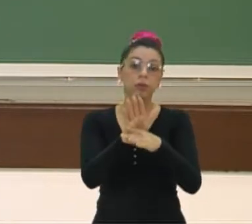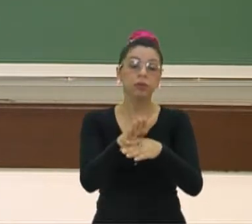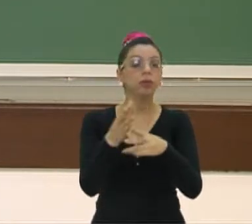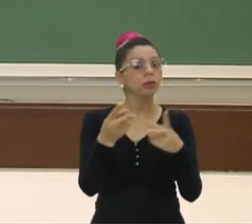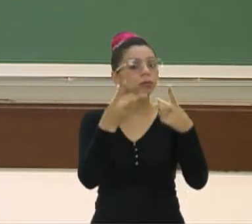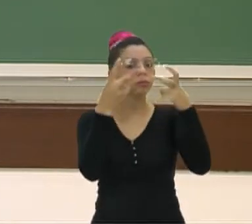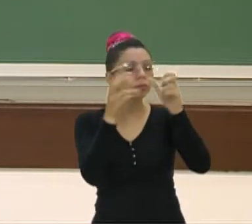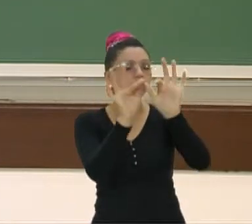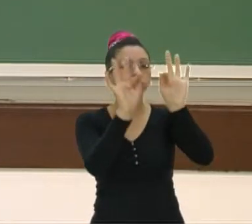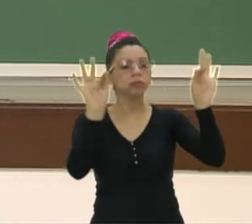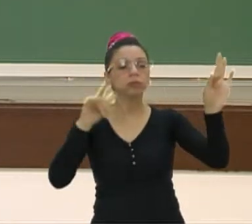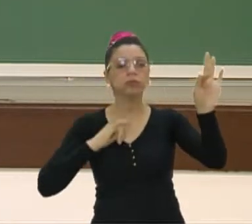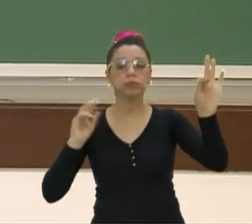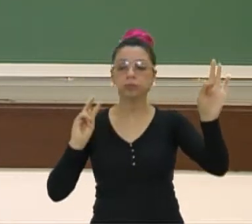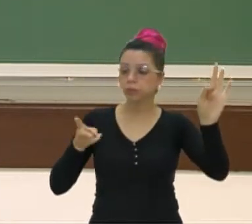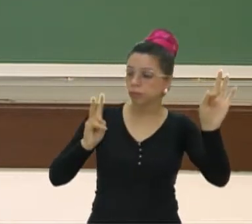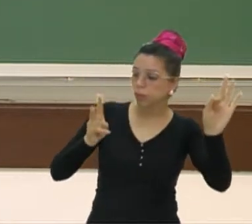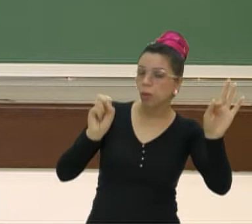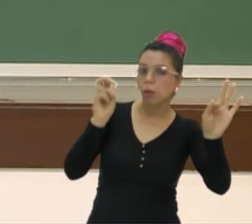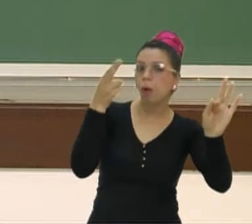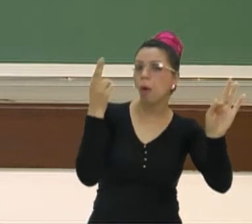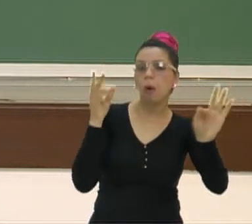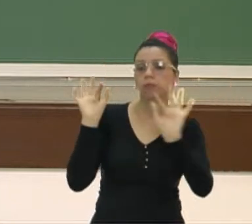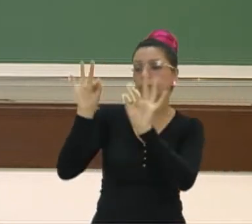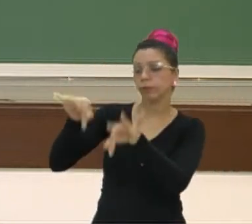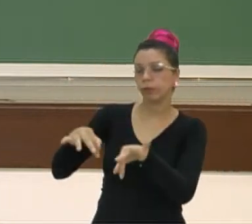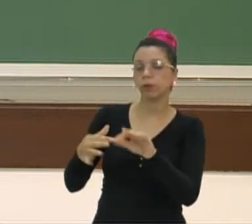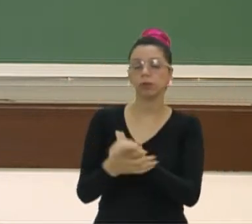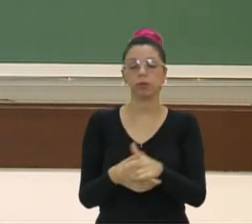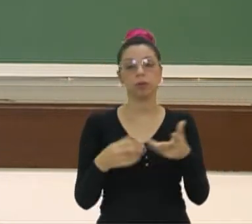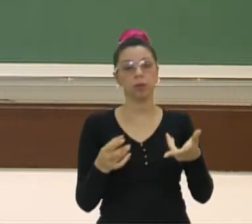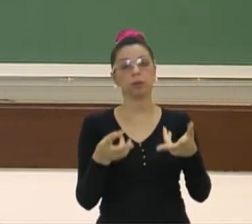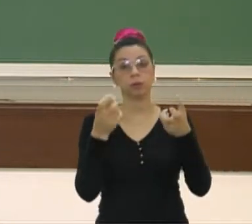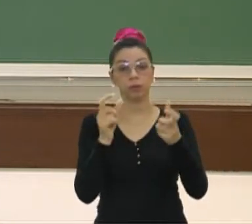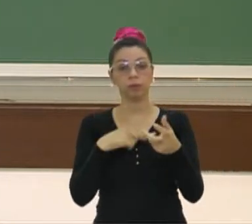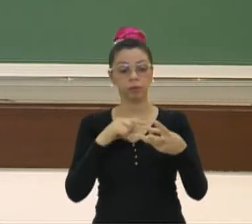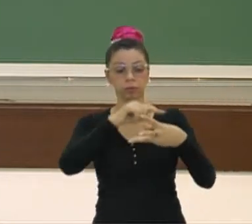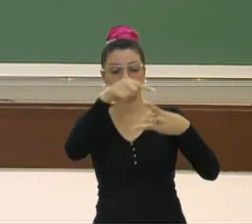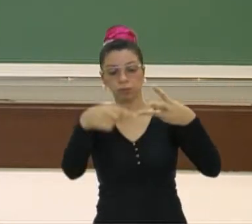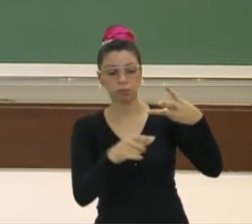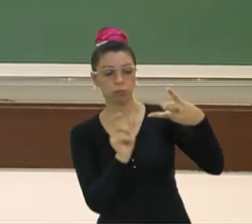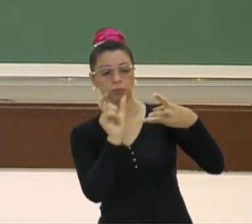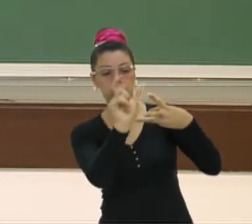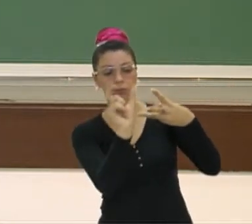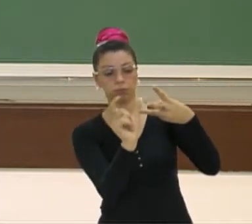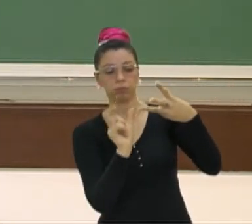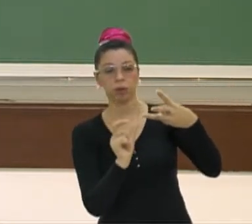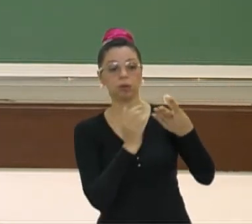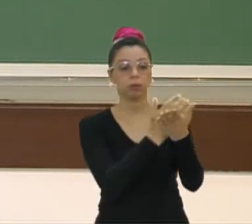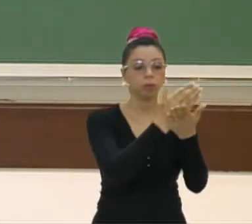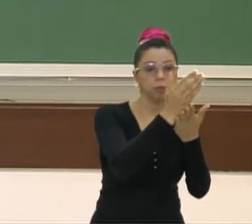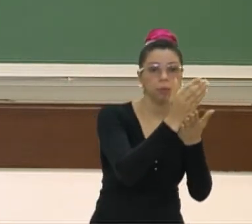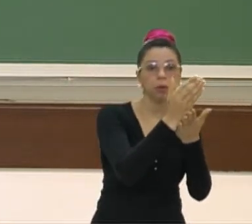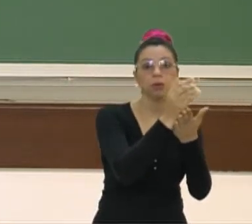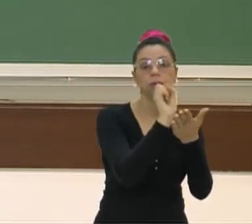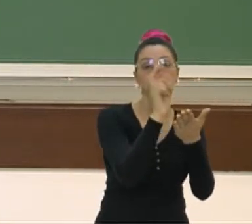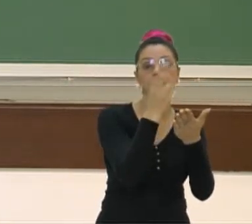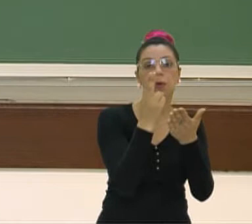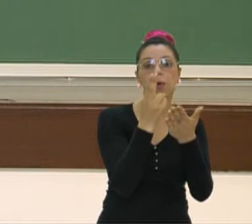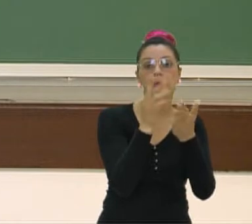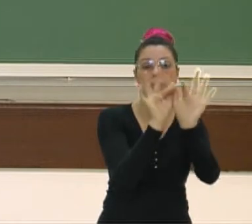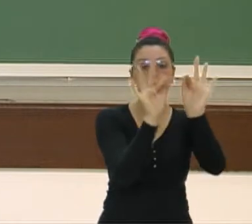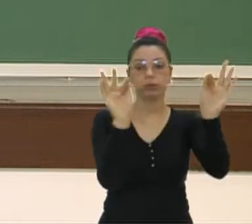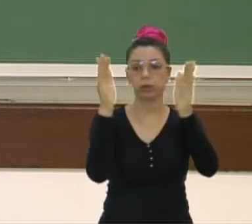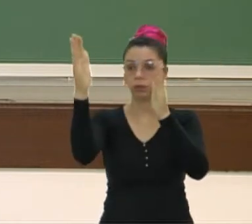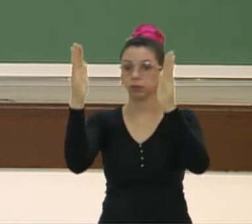se a frase vai ter uma continuidade ou não. Observem se essas 3 palavras estarão ou no início ou no meio da frase,